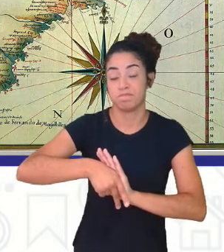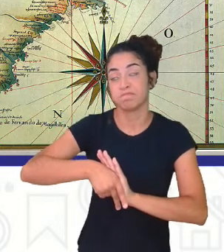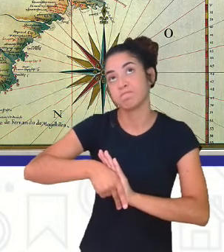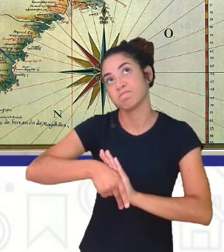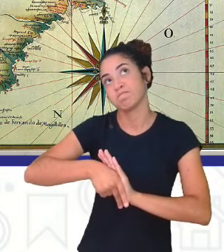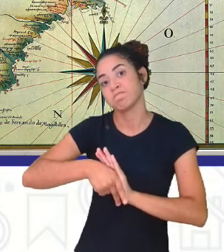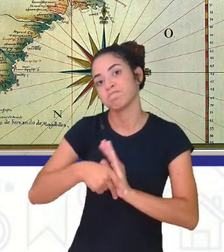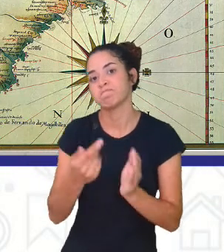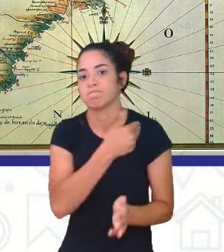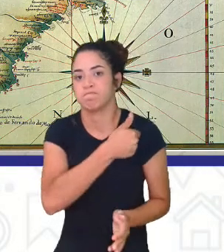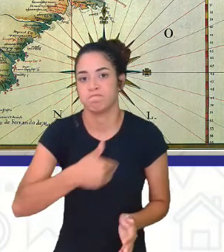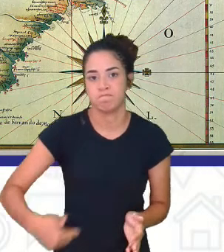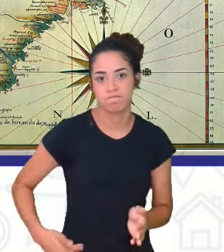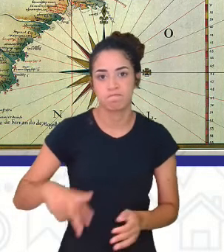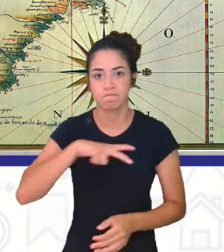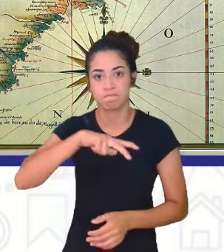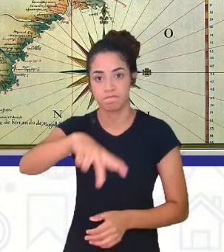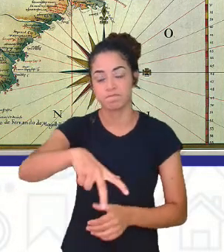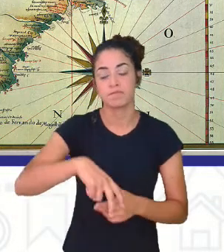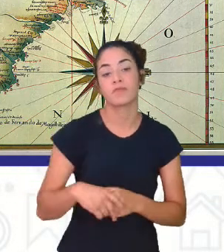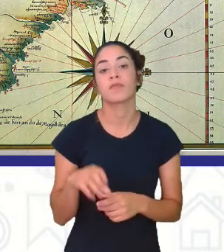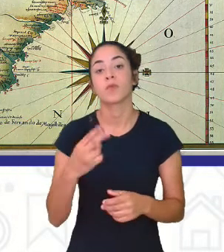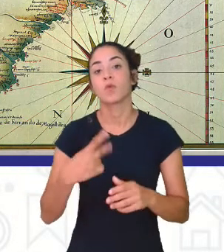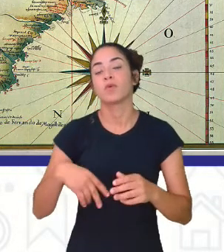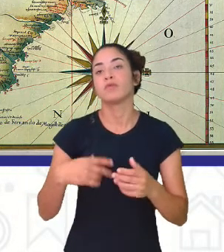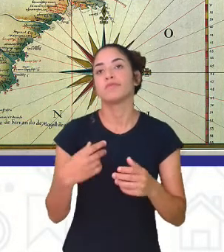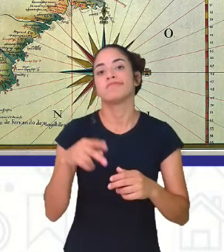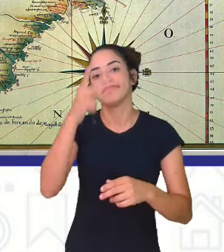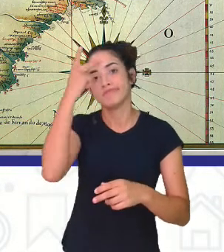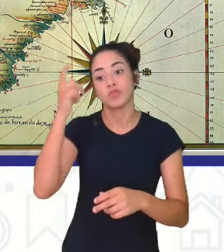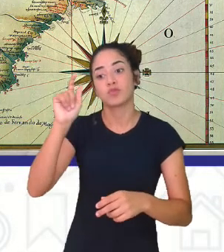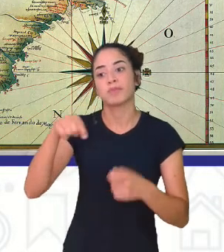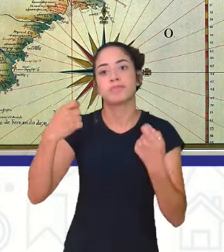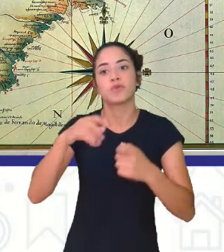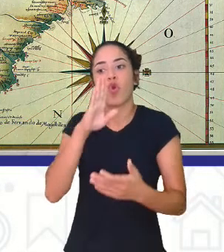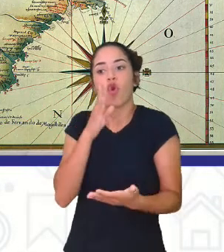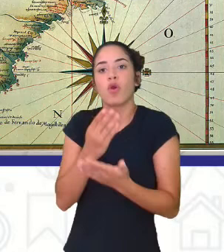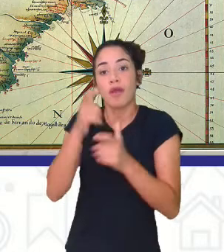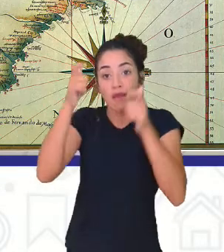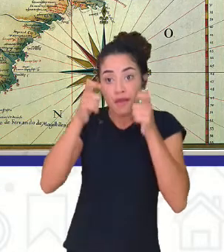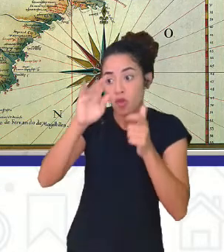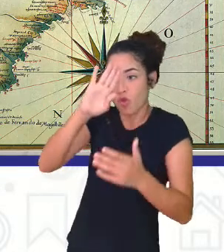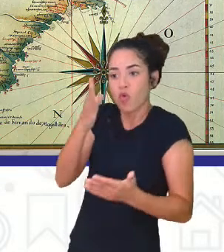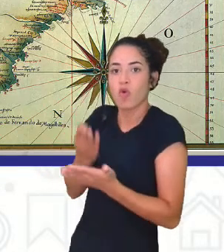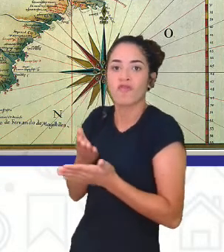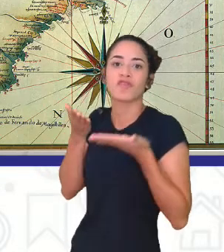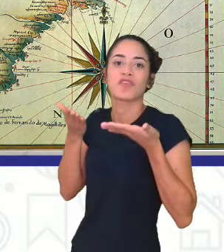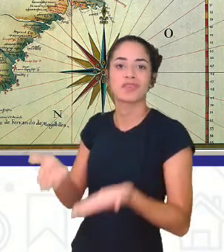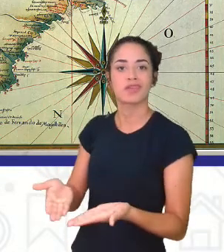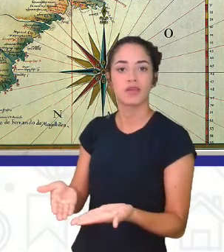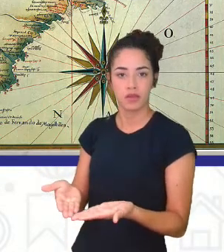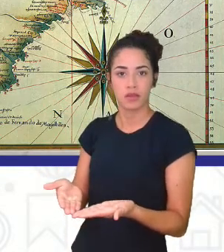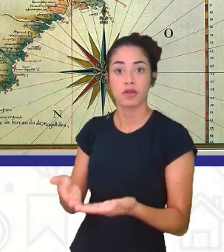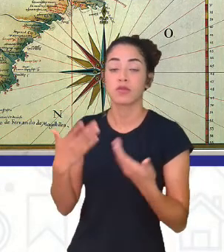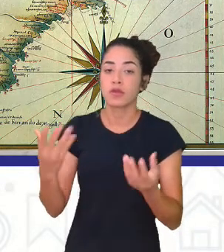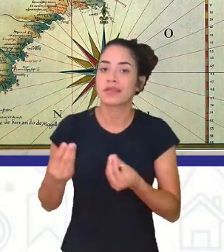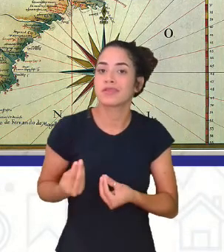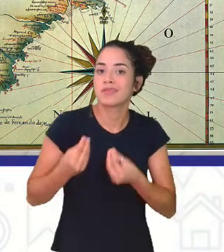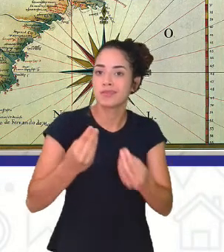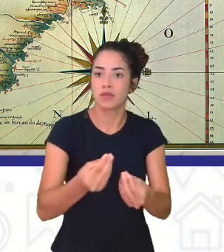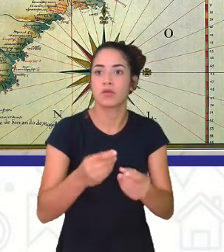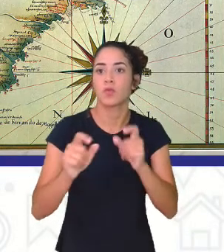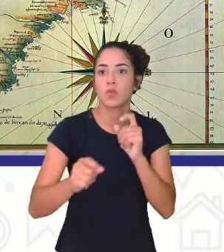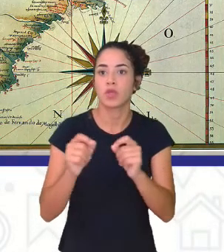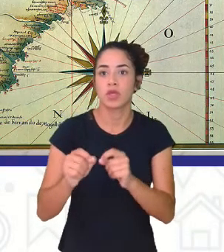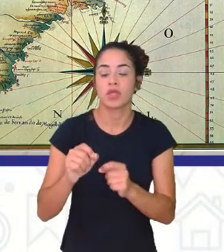do governo português né Ou seja pessoas de confiança do Rei certo então era entregas por meio de